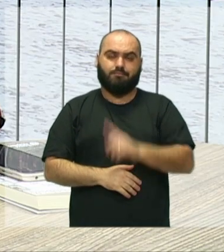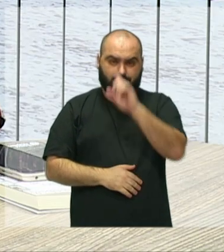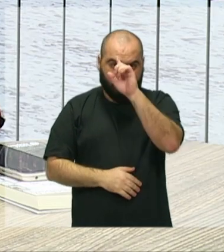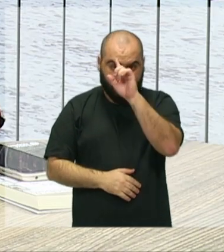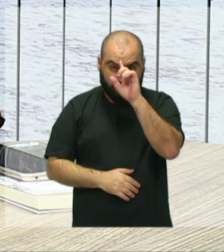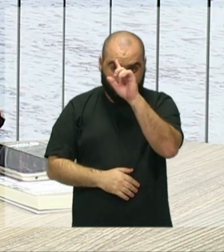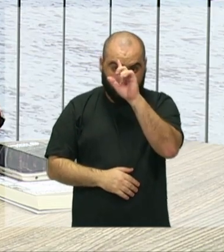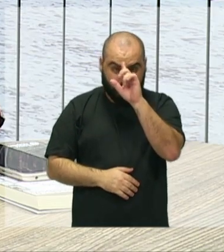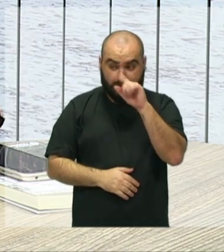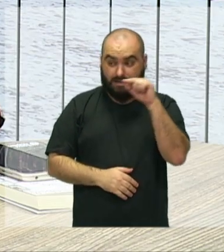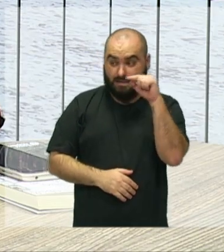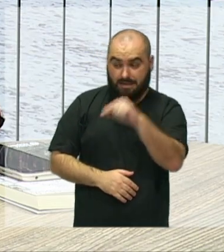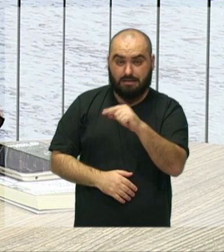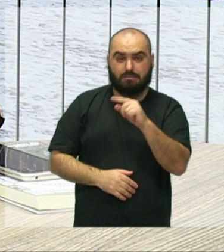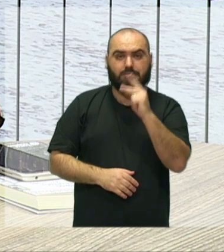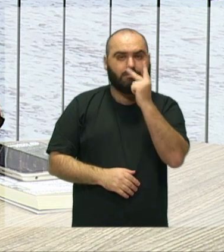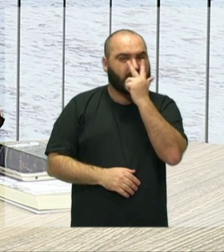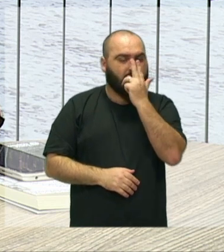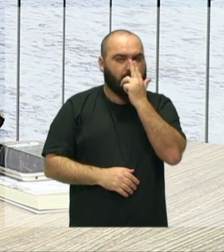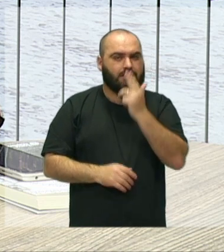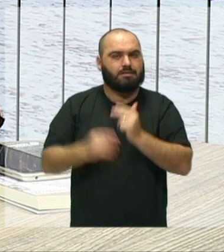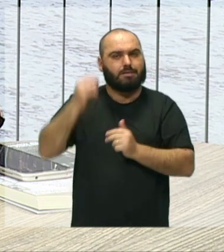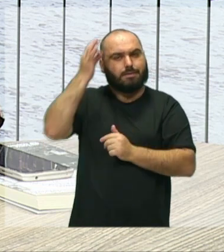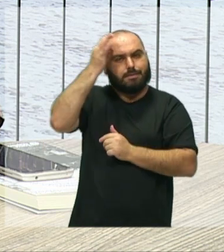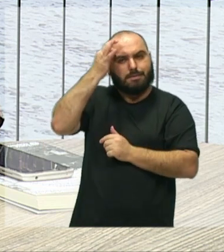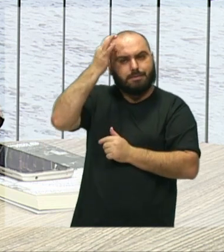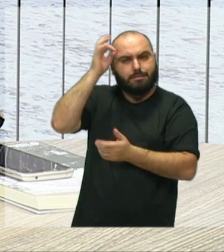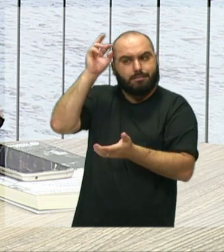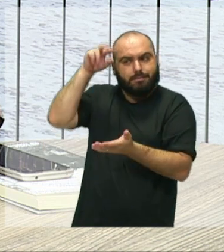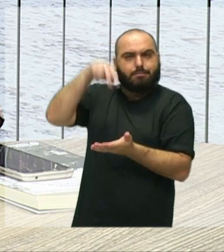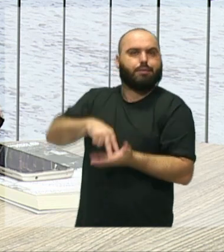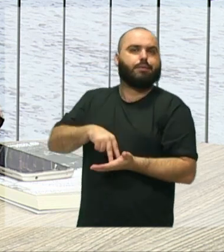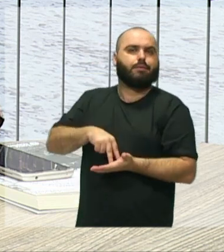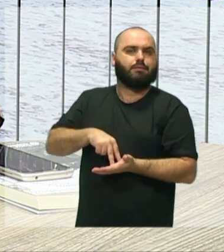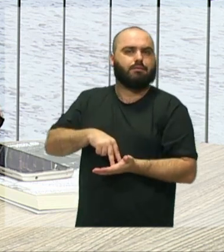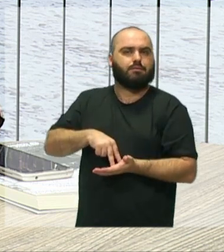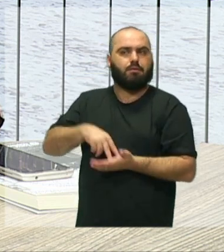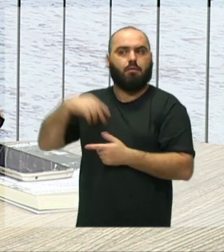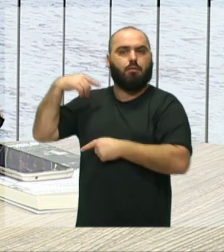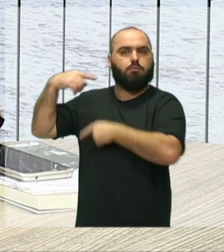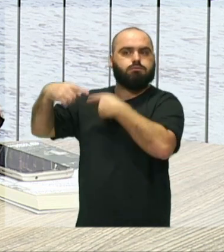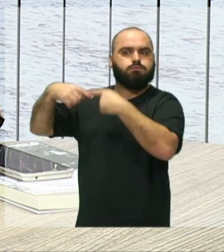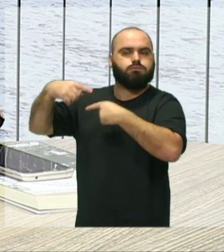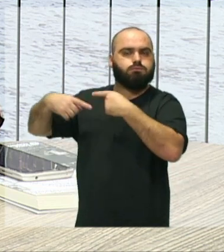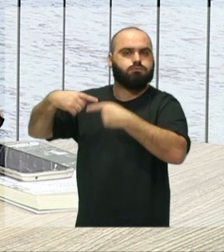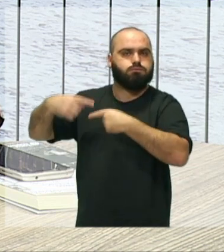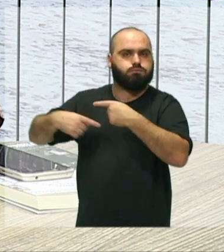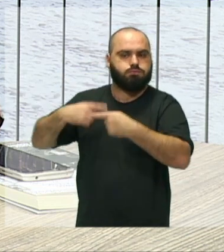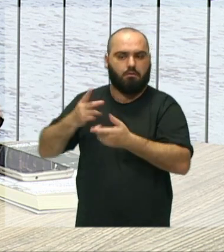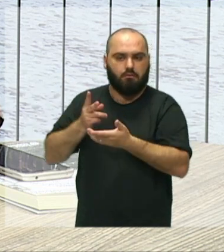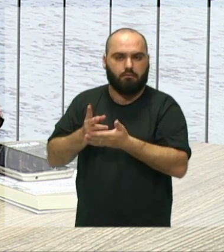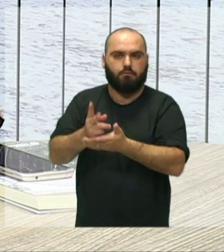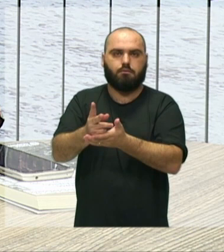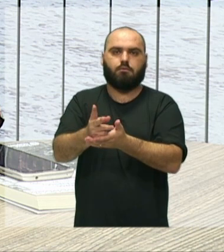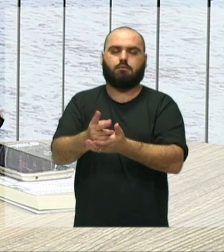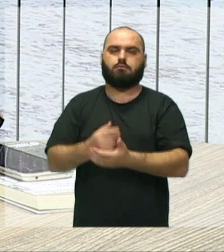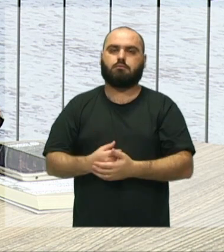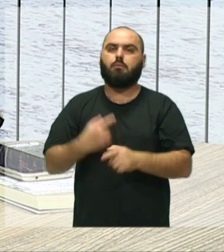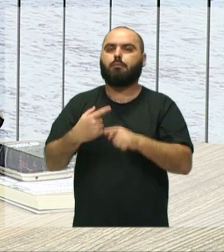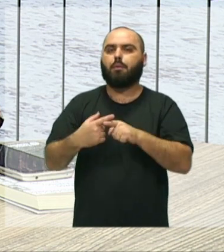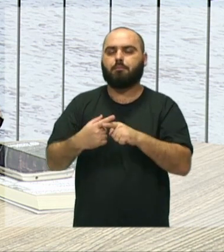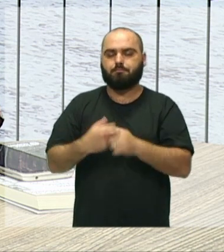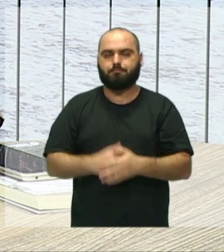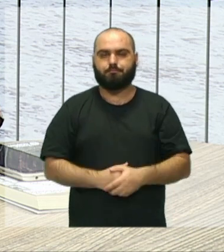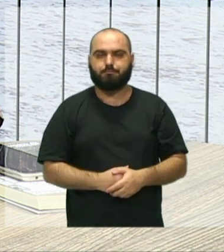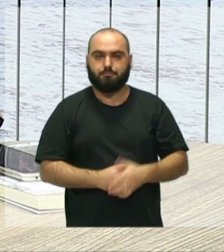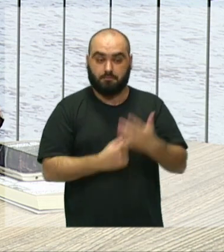uma permanência mental. Os fenômenos de longa duração, porque na história a